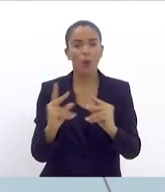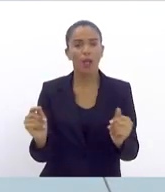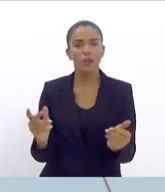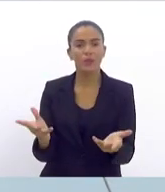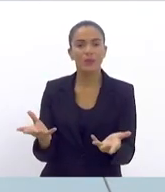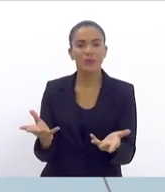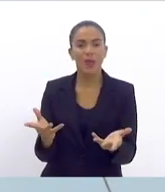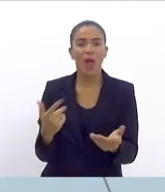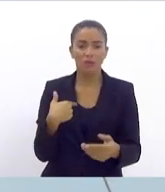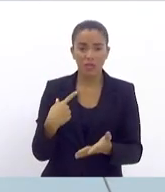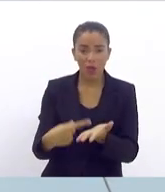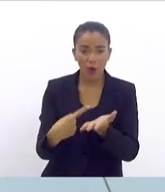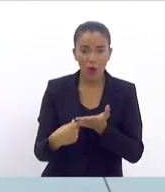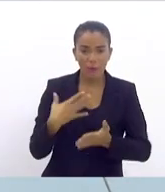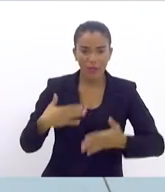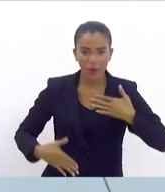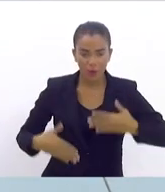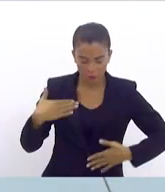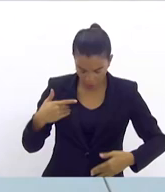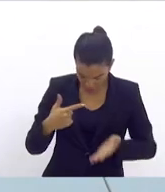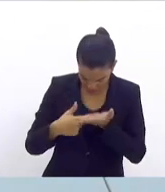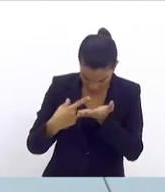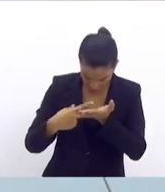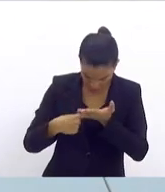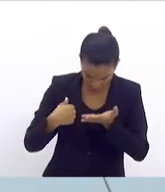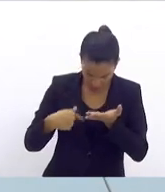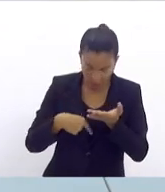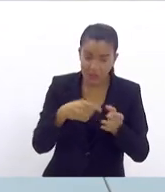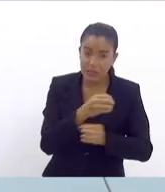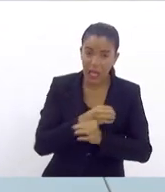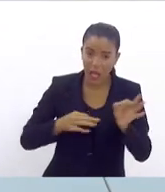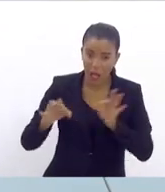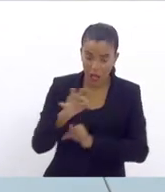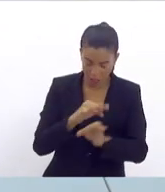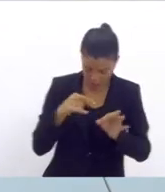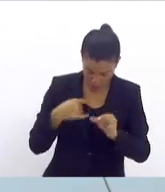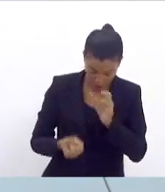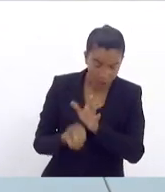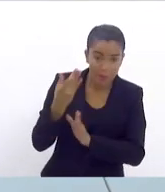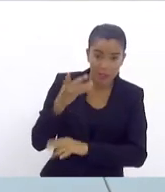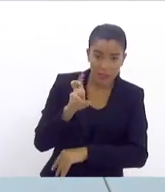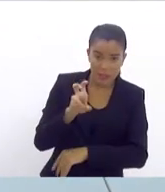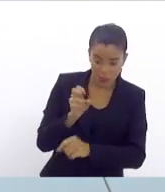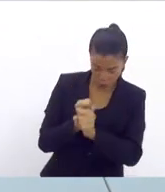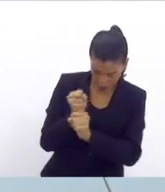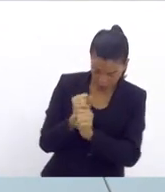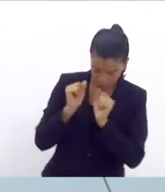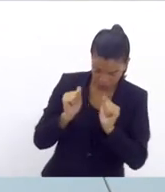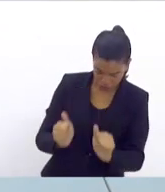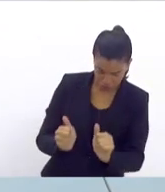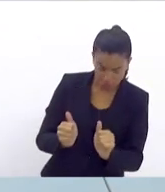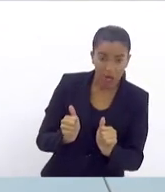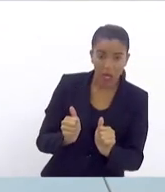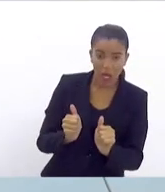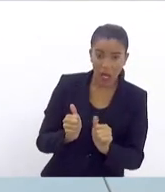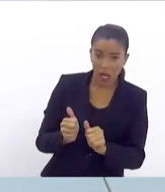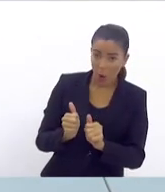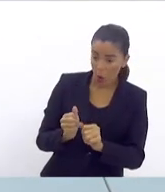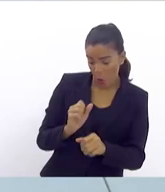com as células que ela só pode aparecer depois de 5 anos ou antes de